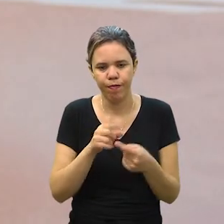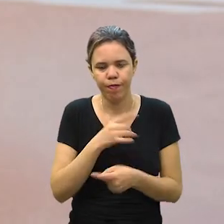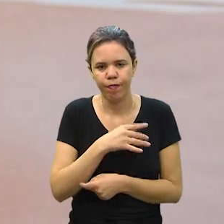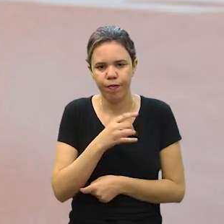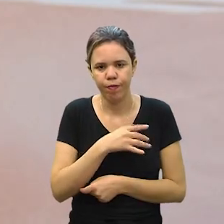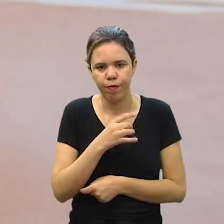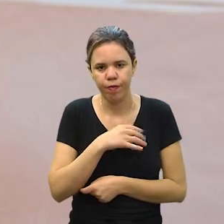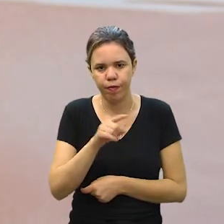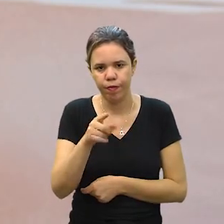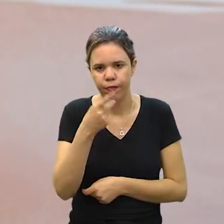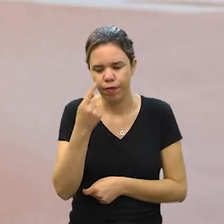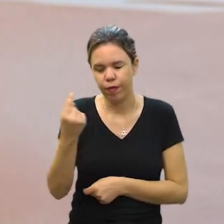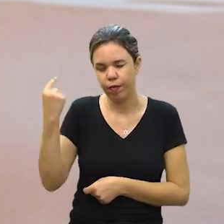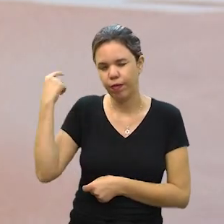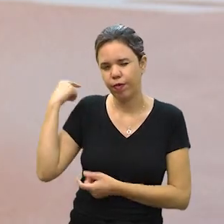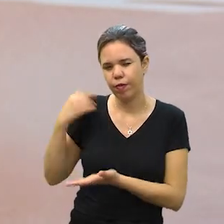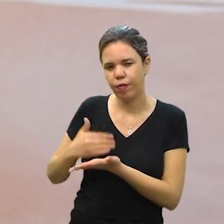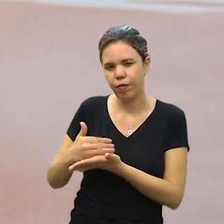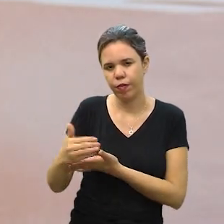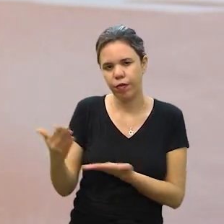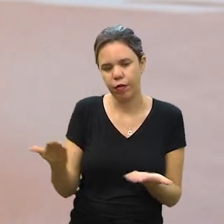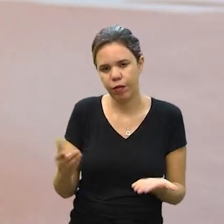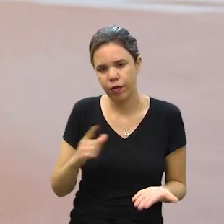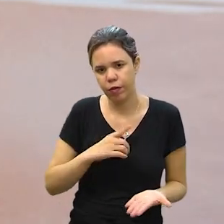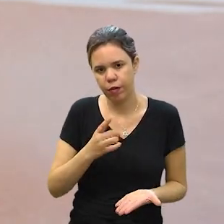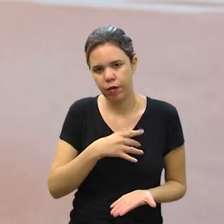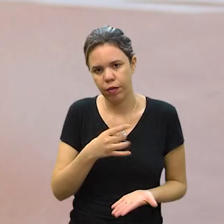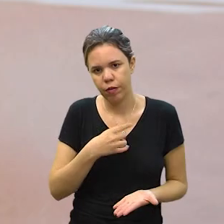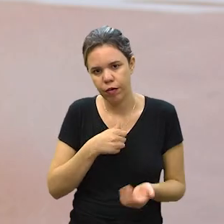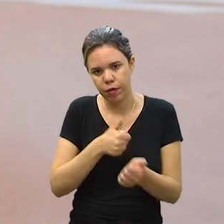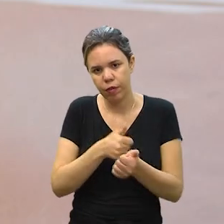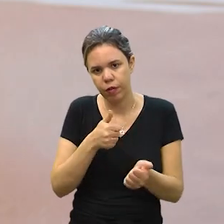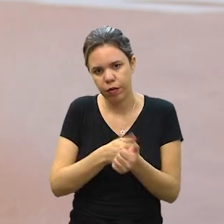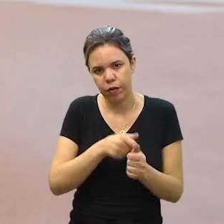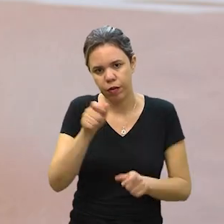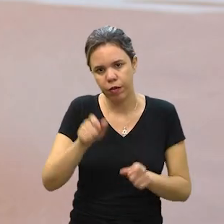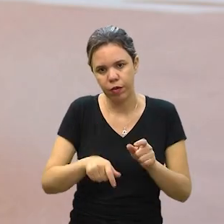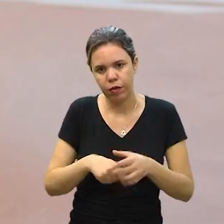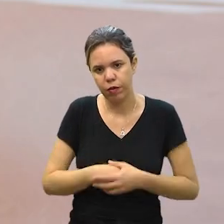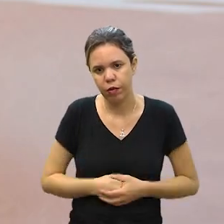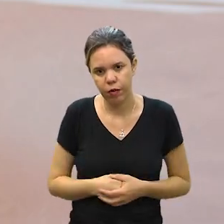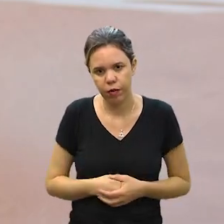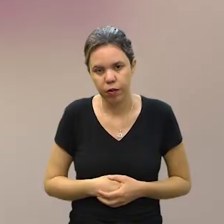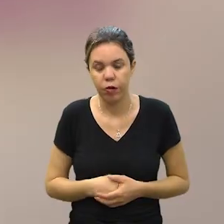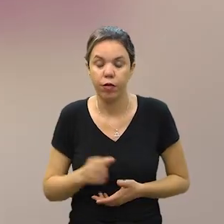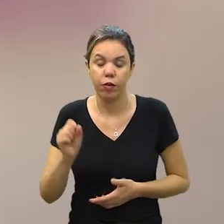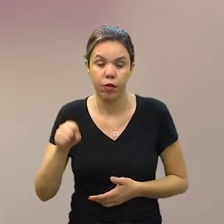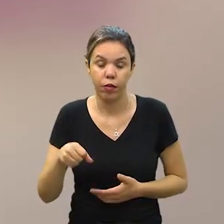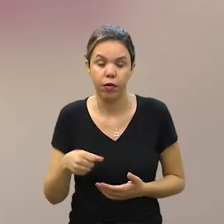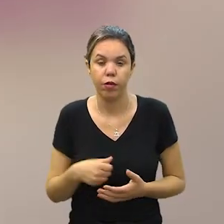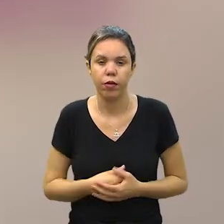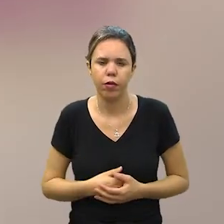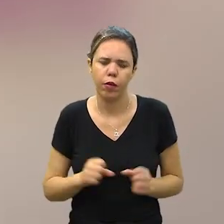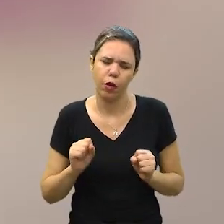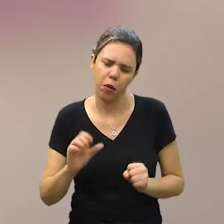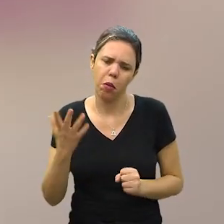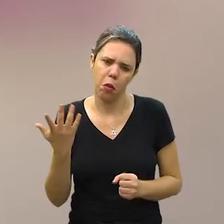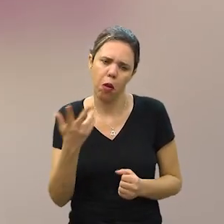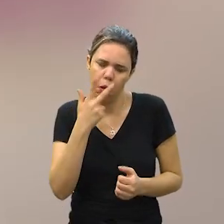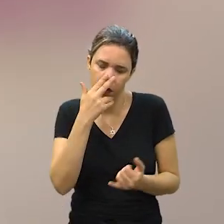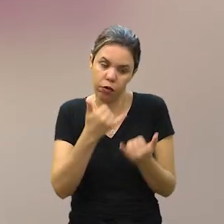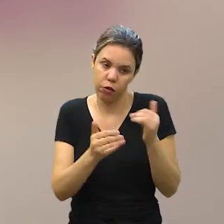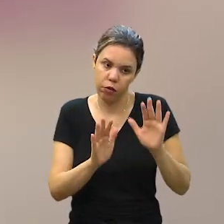àquele medo também que você disse lá no início, que agora a gente tem medo de ficar perto do outro, né? Sim, pode